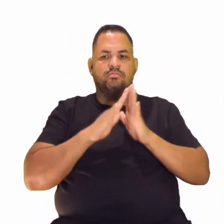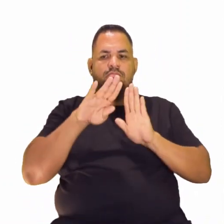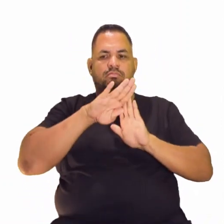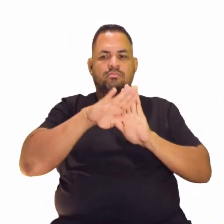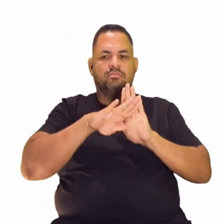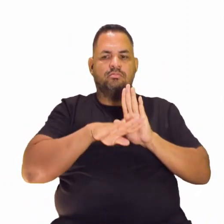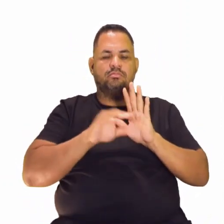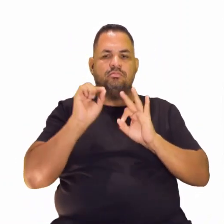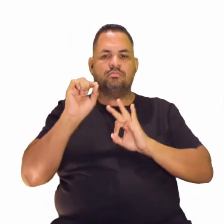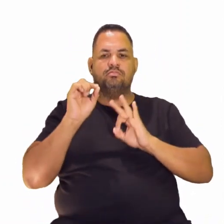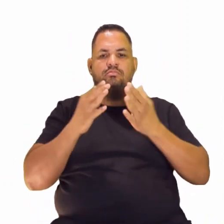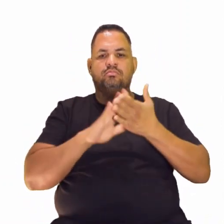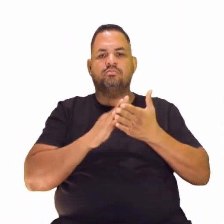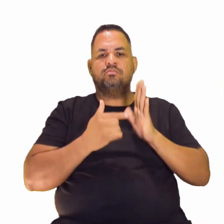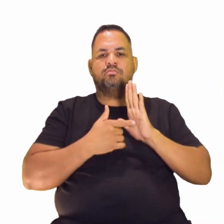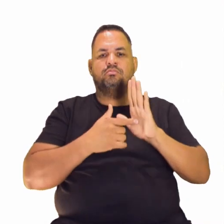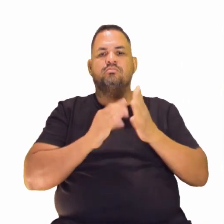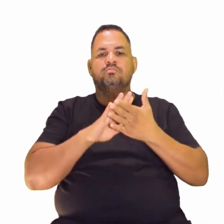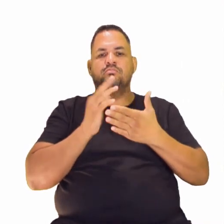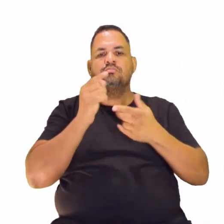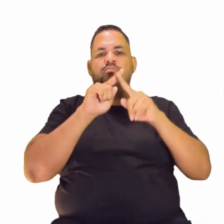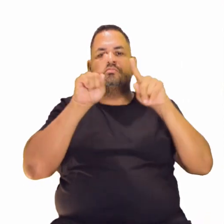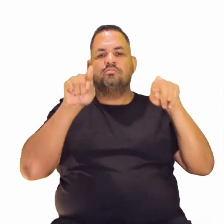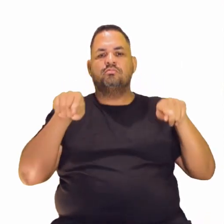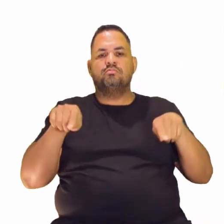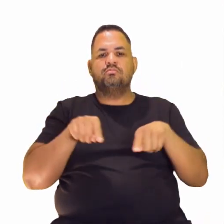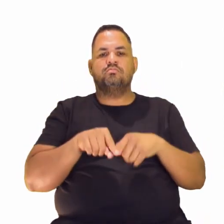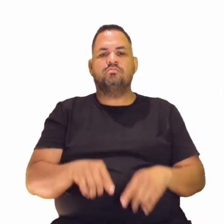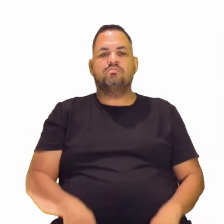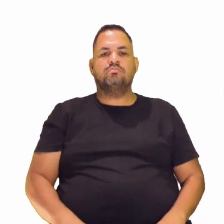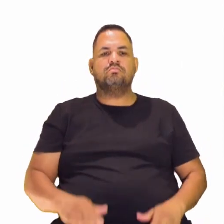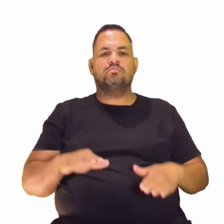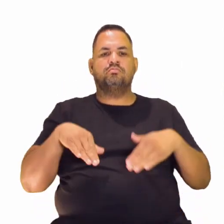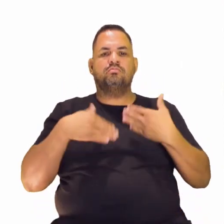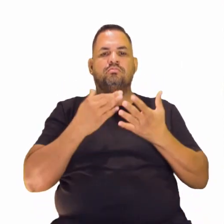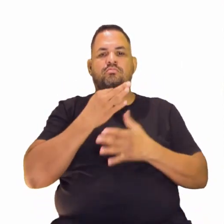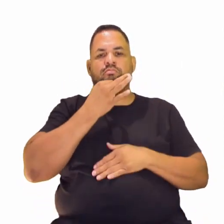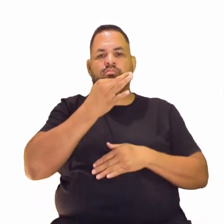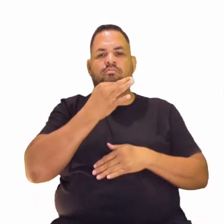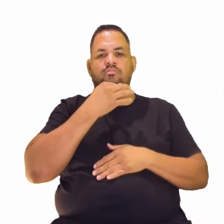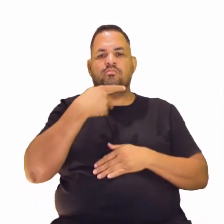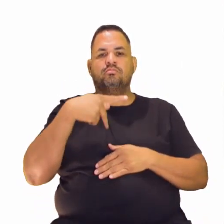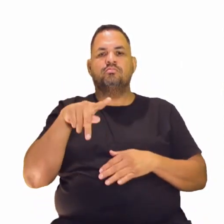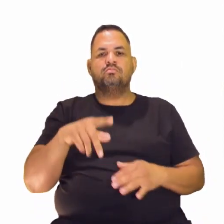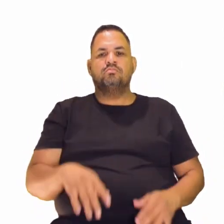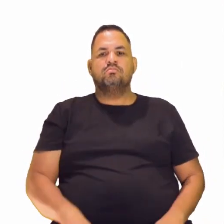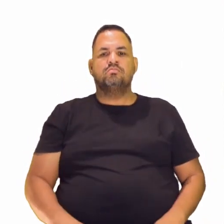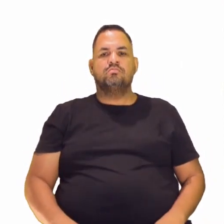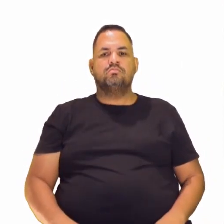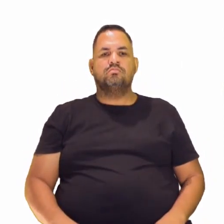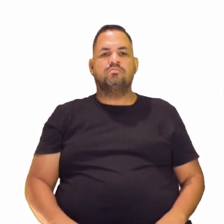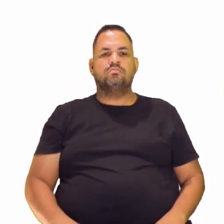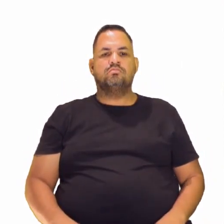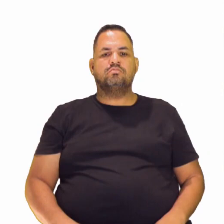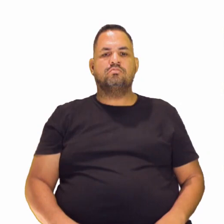descreva o que retrata essa obra, qual a sua opinião, qual a